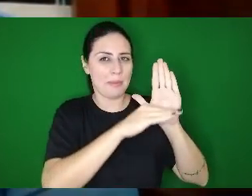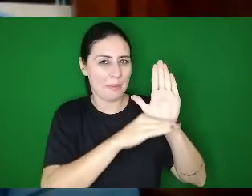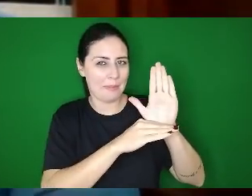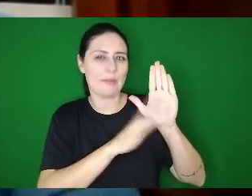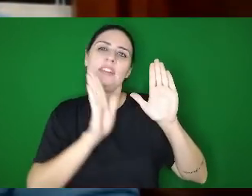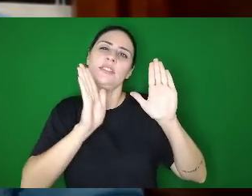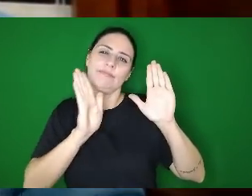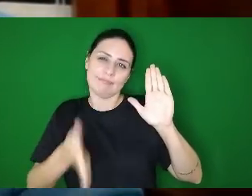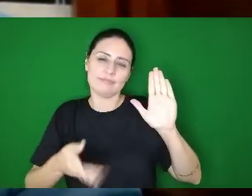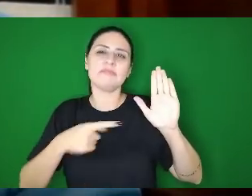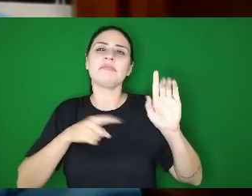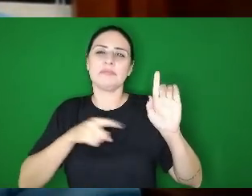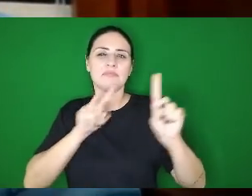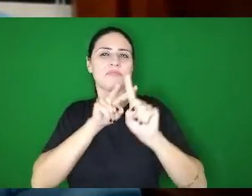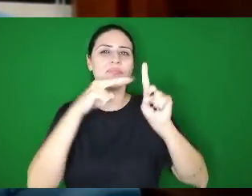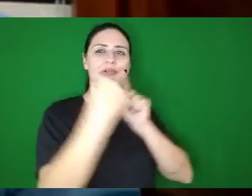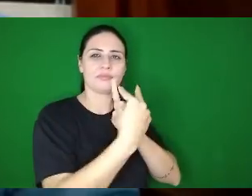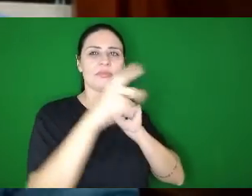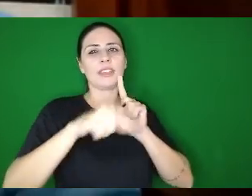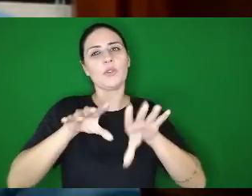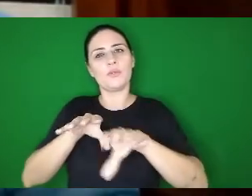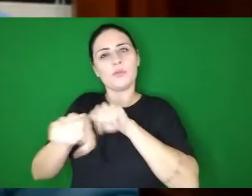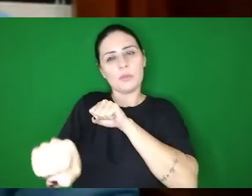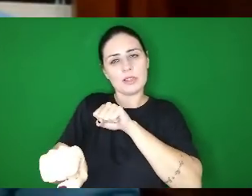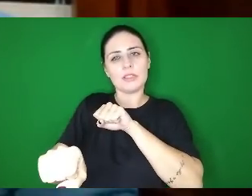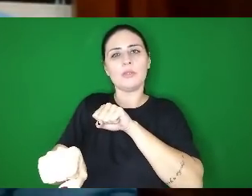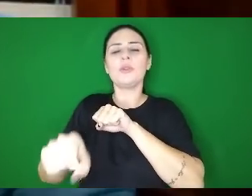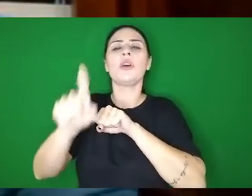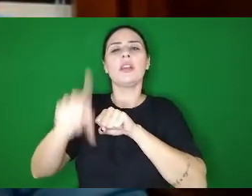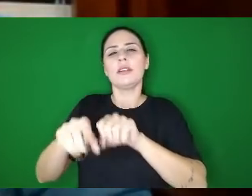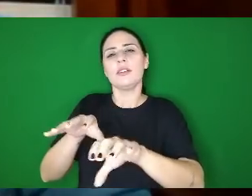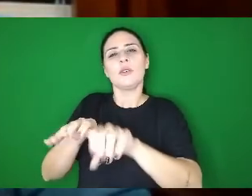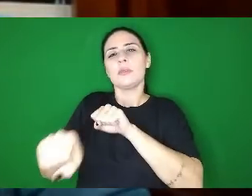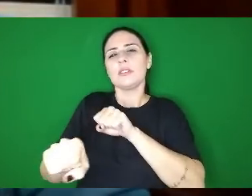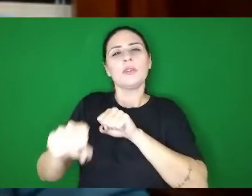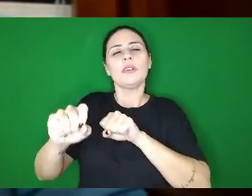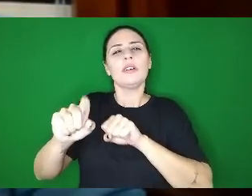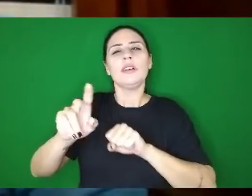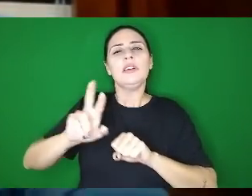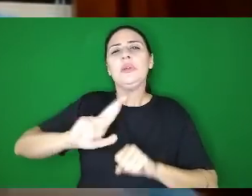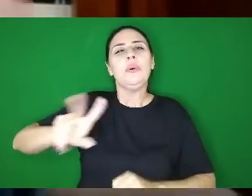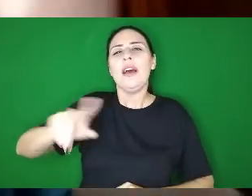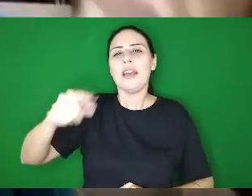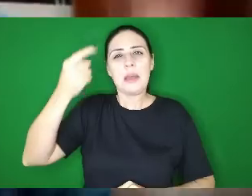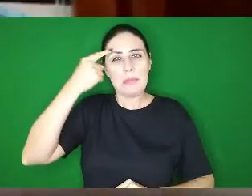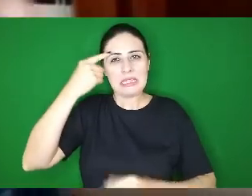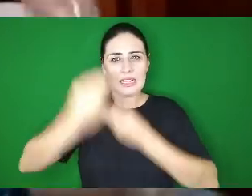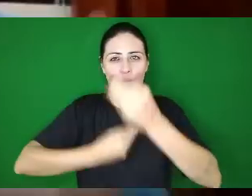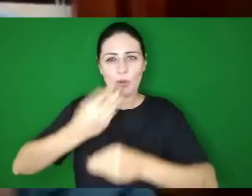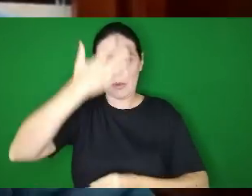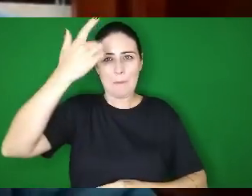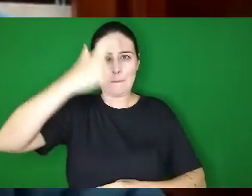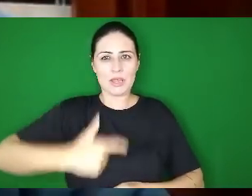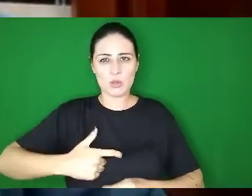e essa perspectiva de formação, que é uma formação não pensada no ser humano de uma forma